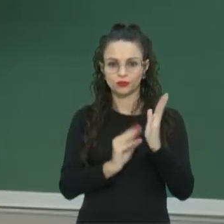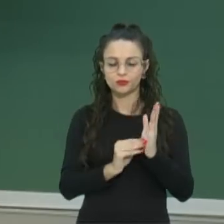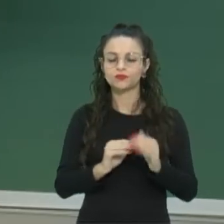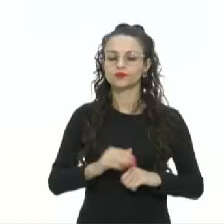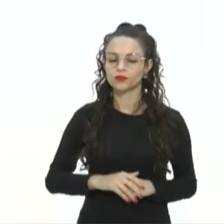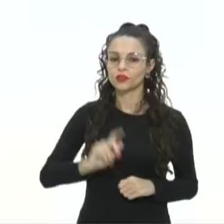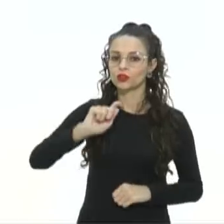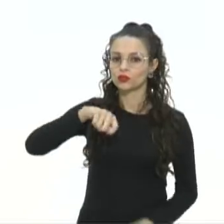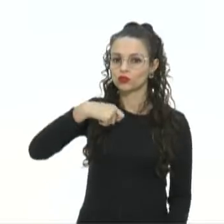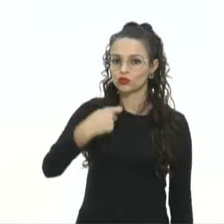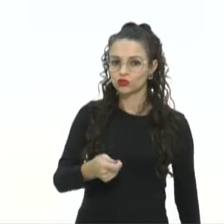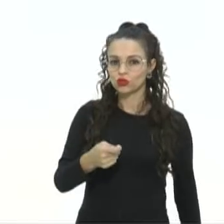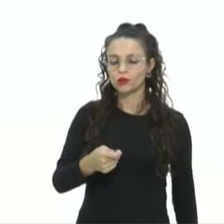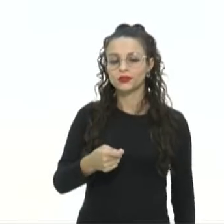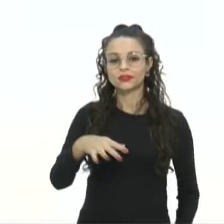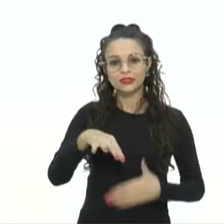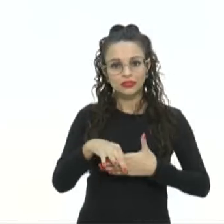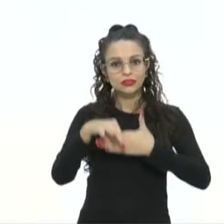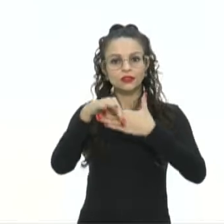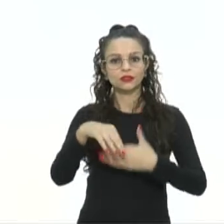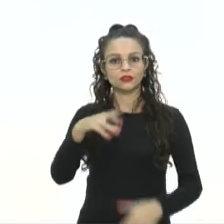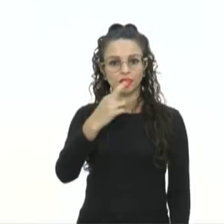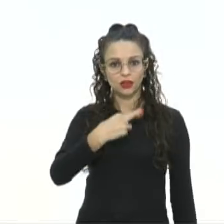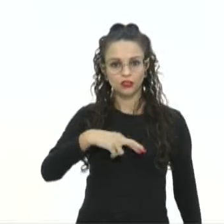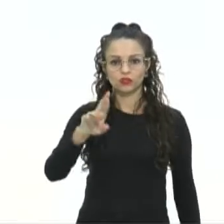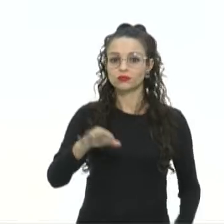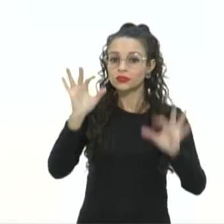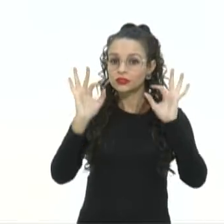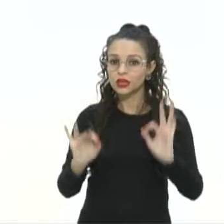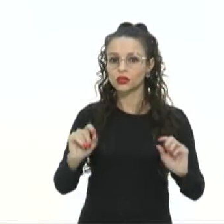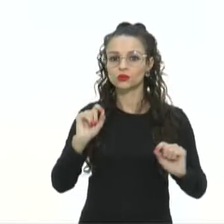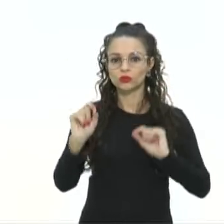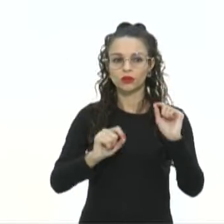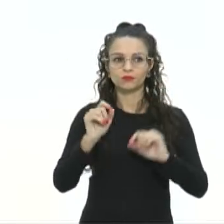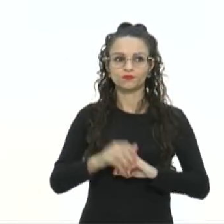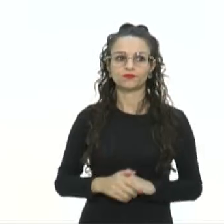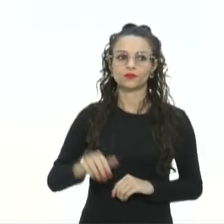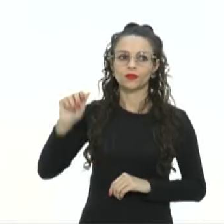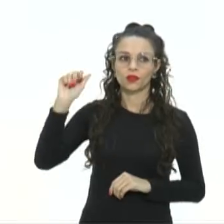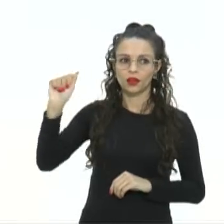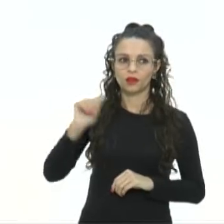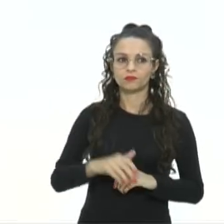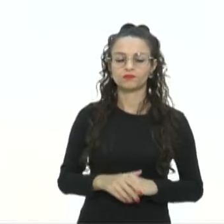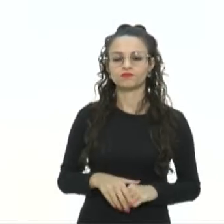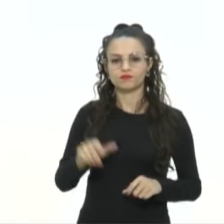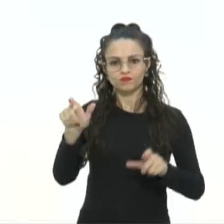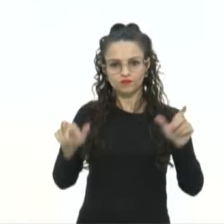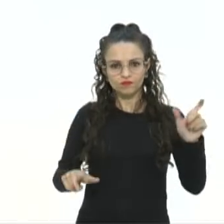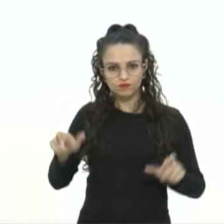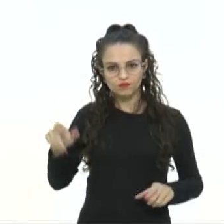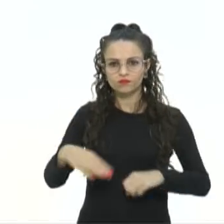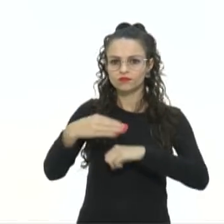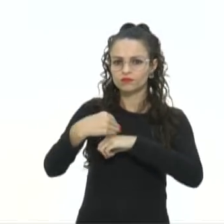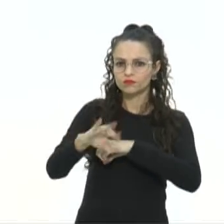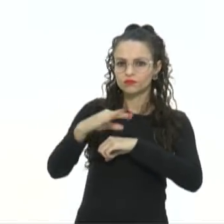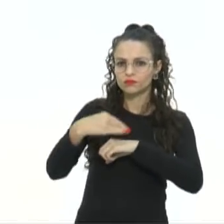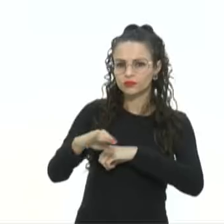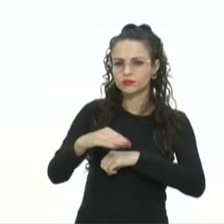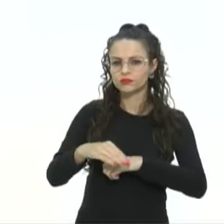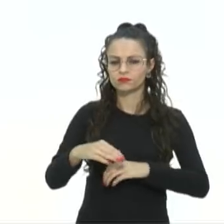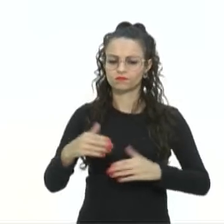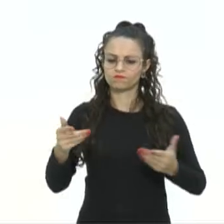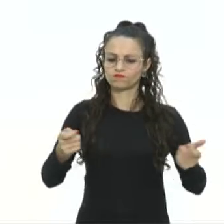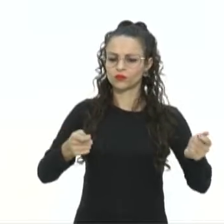Com relação aos líderes religiosos, é correto afirmar, letra A, são condutores, guias que comandam